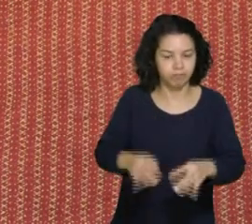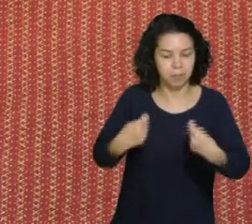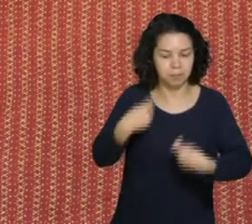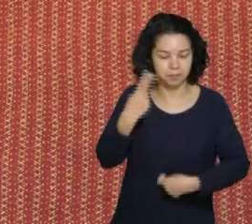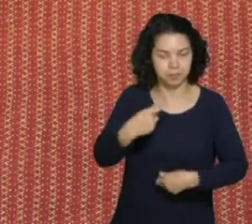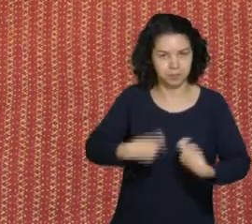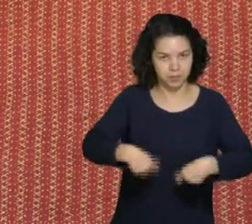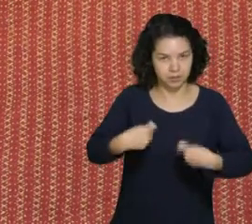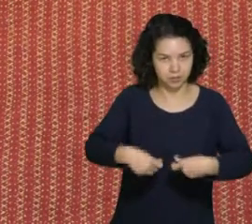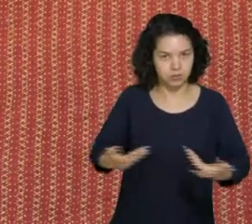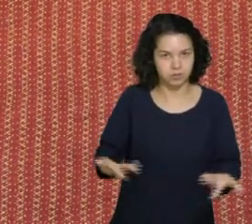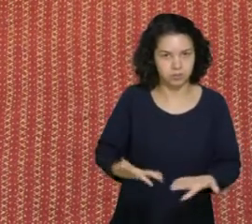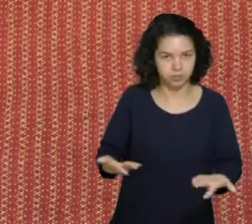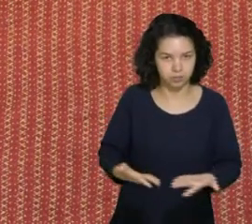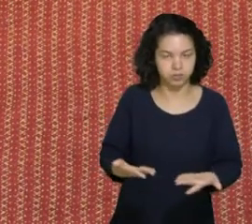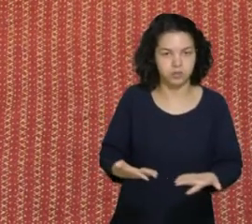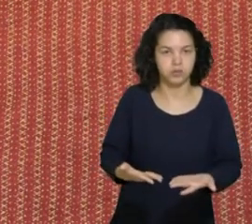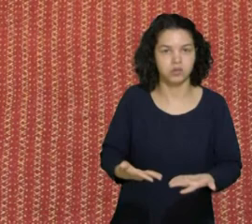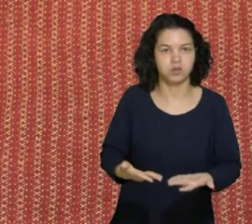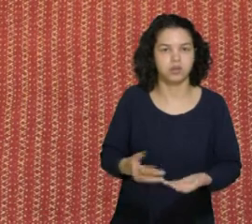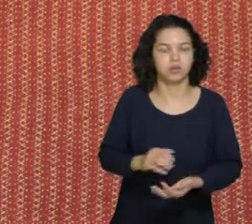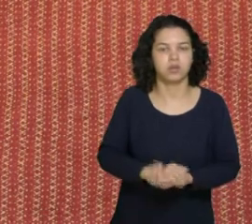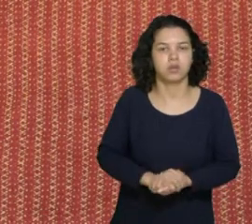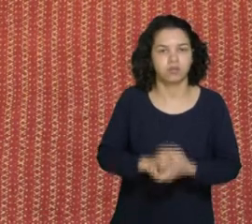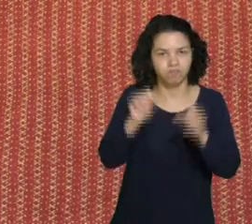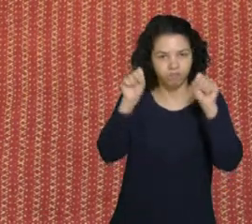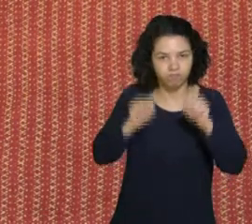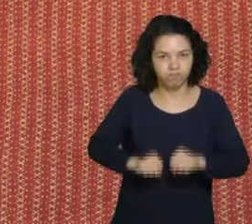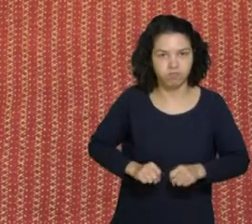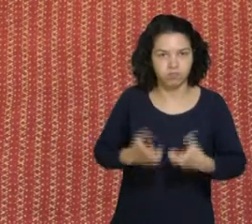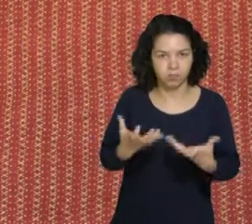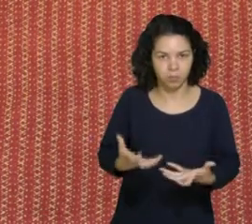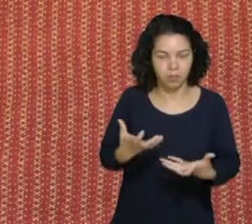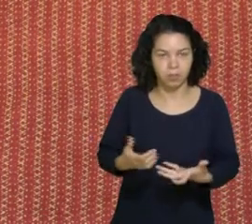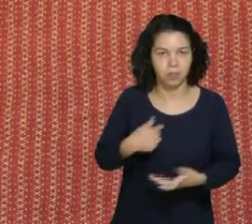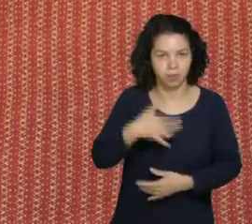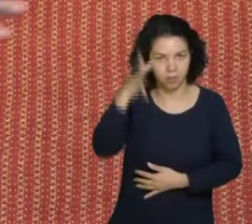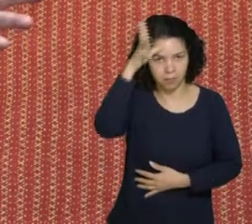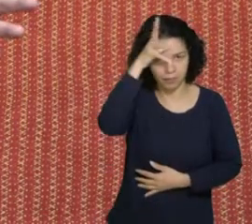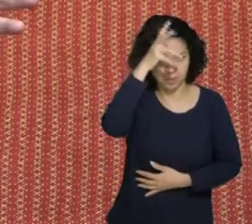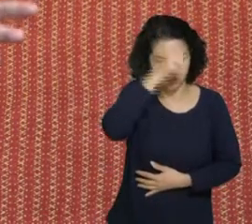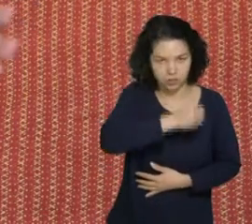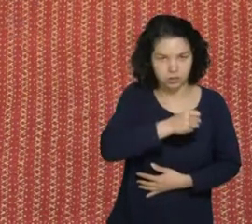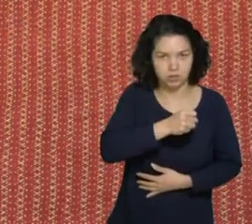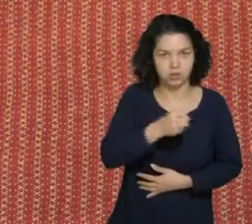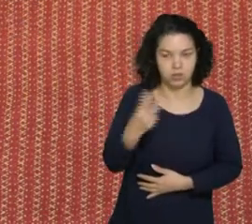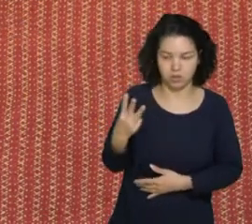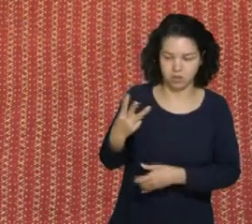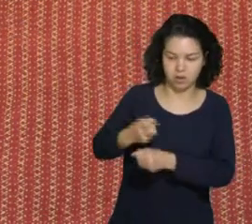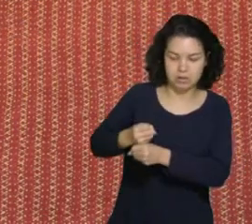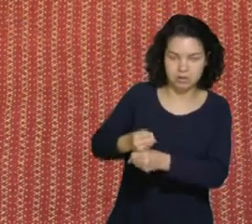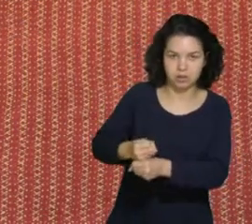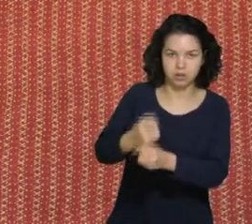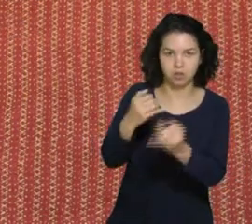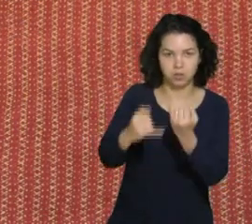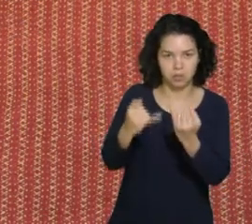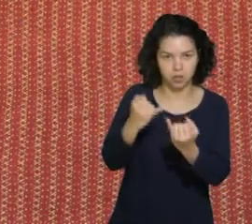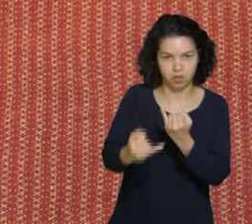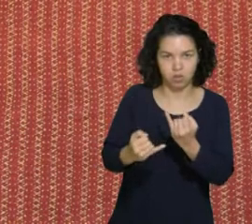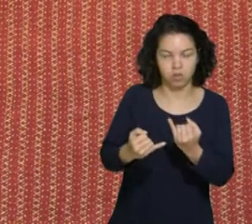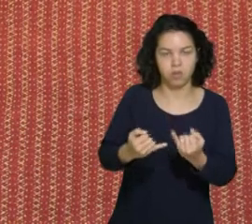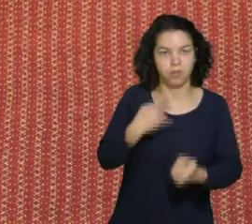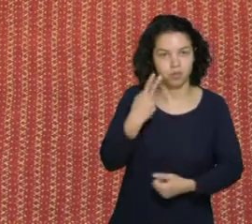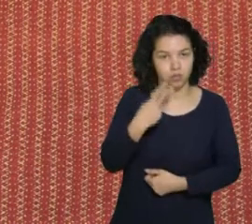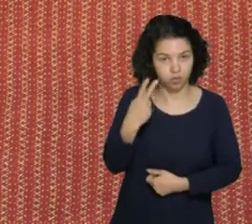tá precisando hoje na quero fazer aqui esse testemunho o que eu aprendi agora no entorno desses três anos e meio que tô aqui dentro que a política